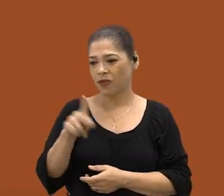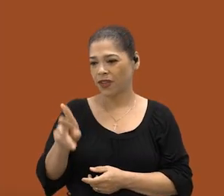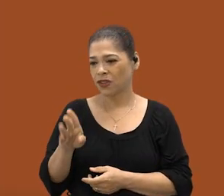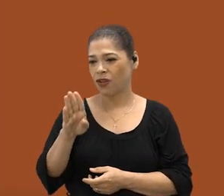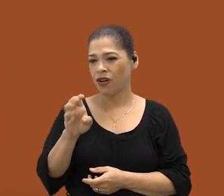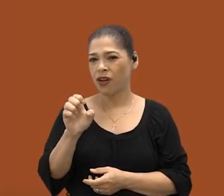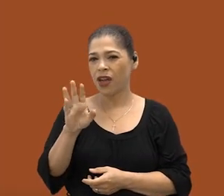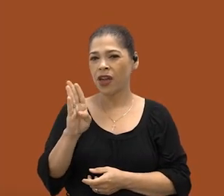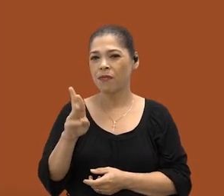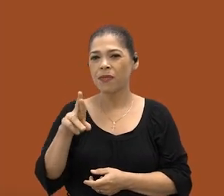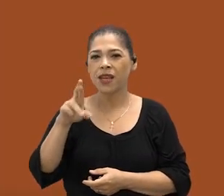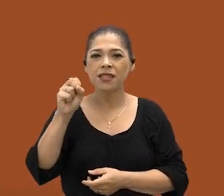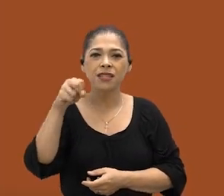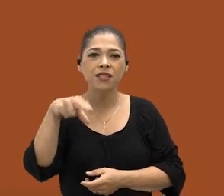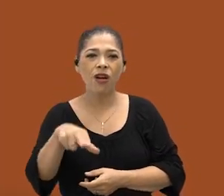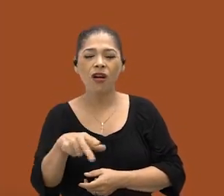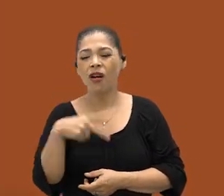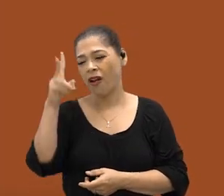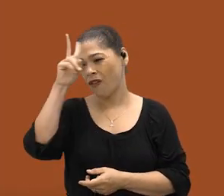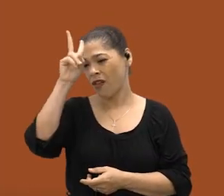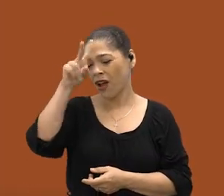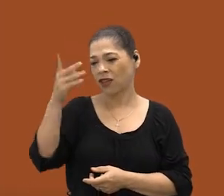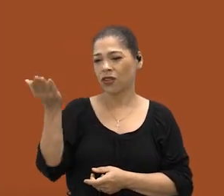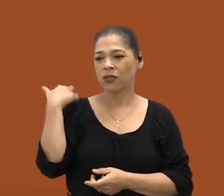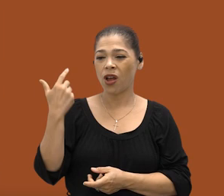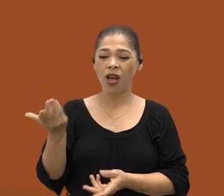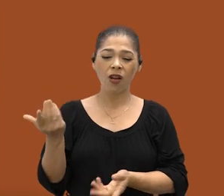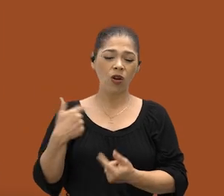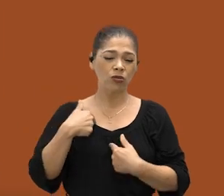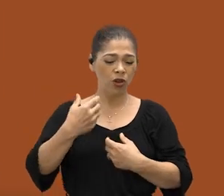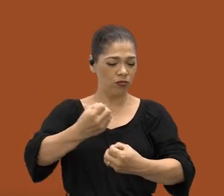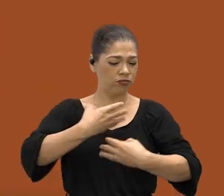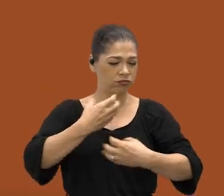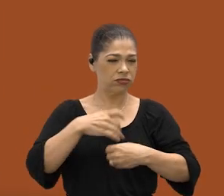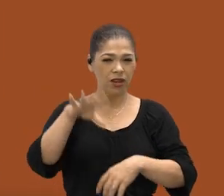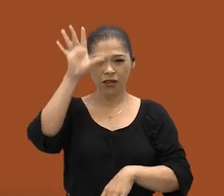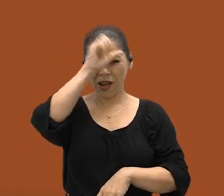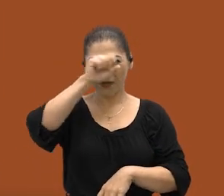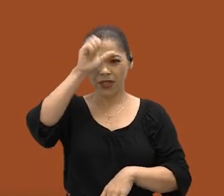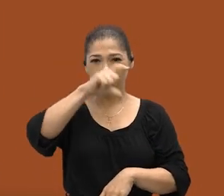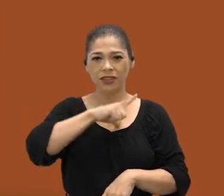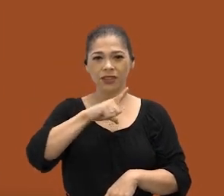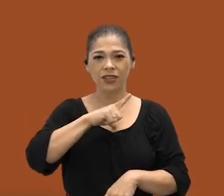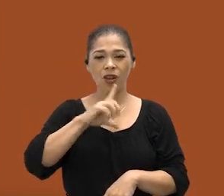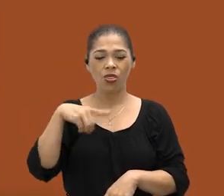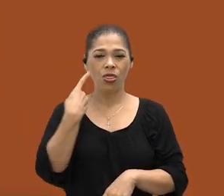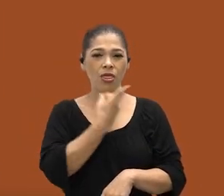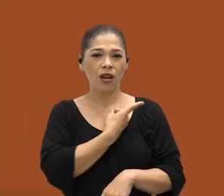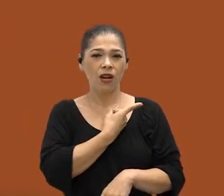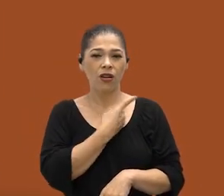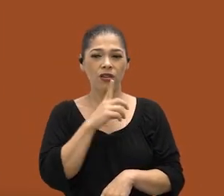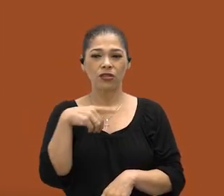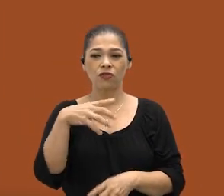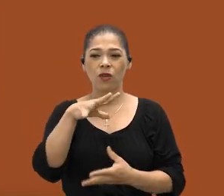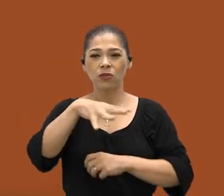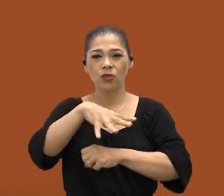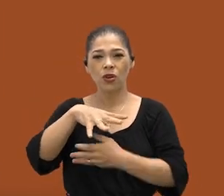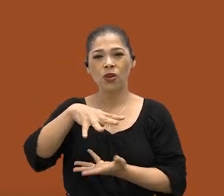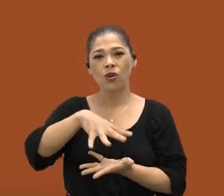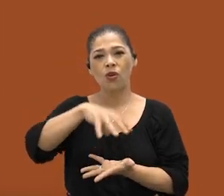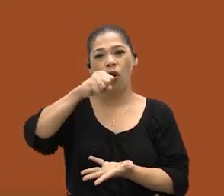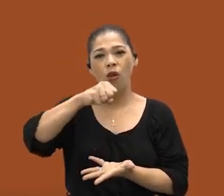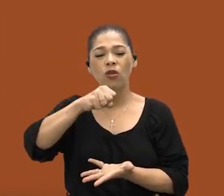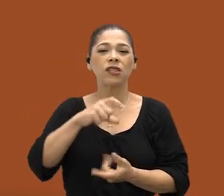Já começamos bem né eu diria que a história do Brasil na época que eu fui ensinado nós teremos sido colonizados